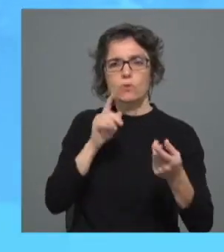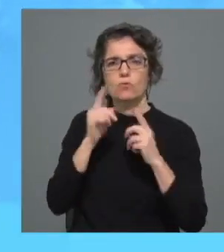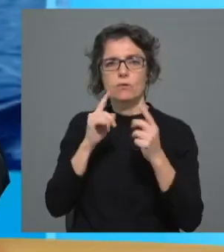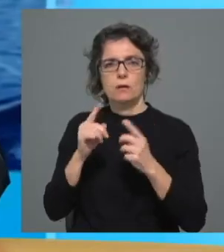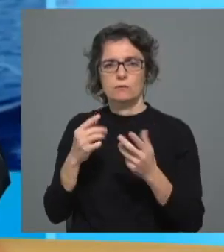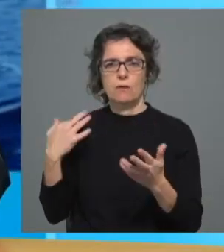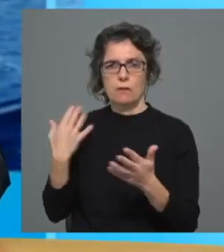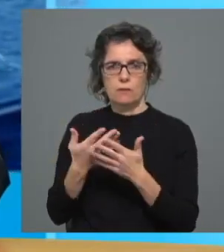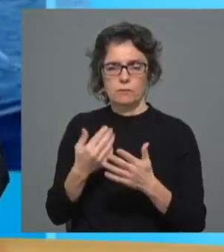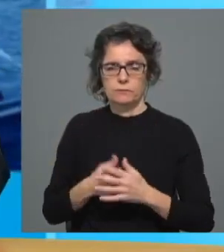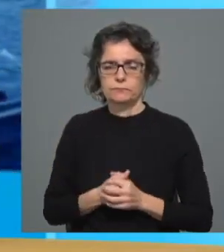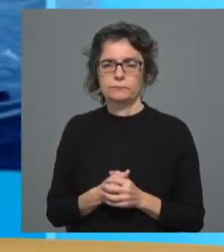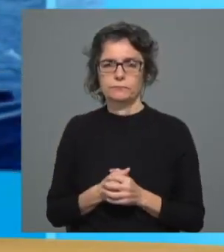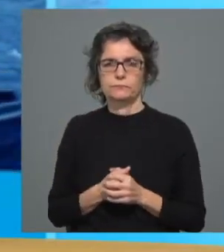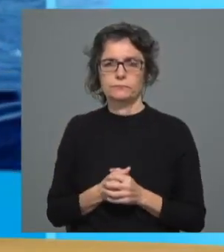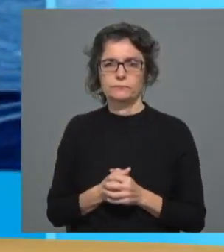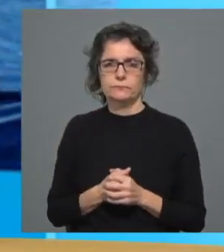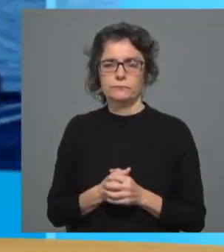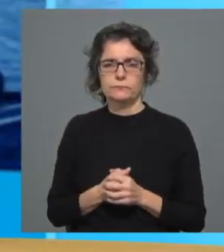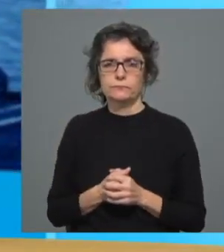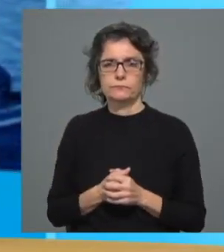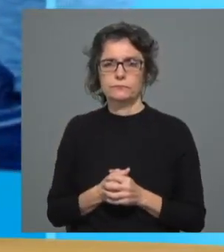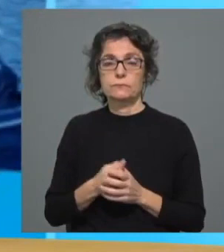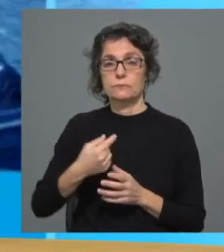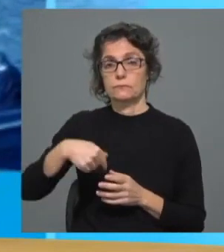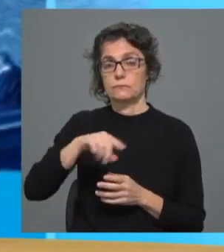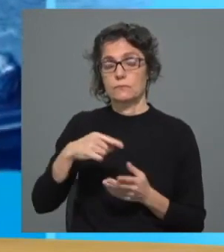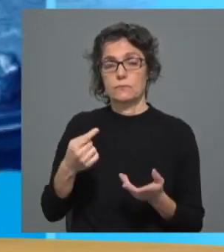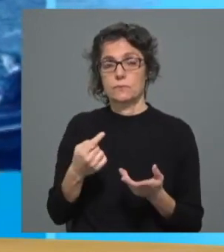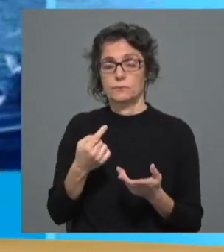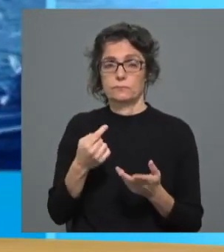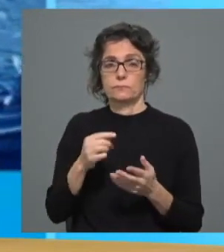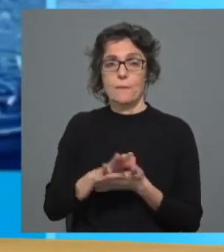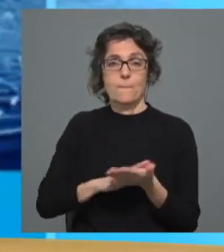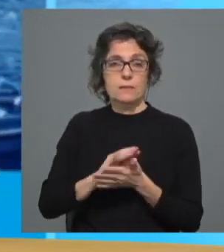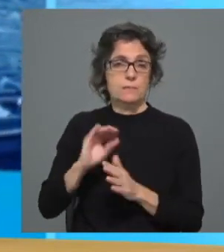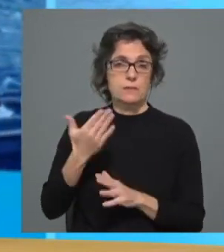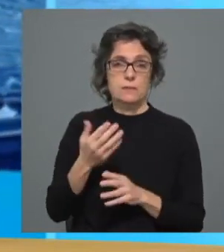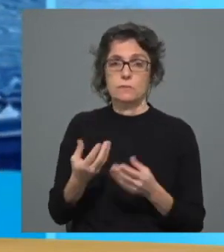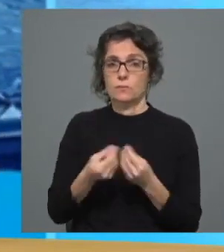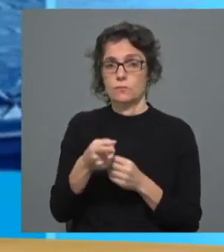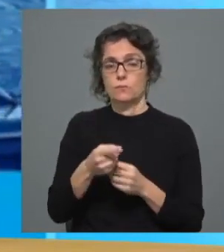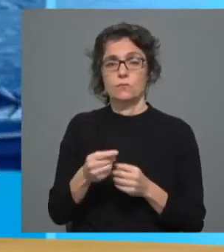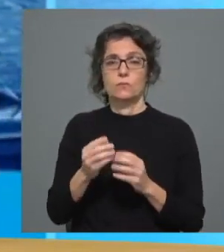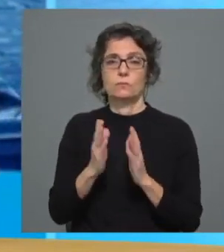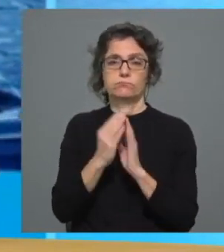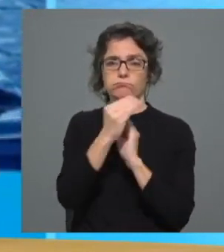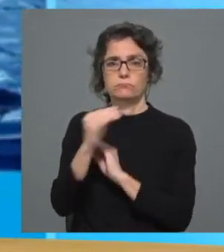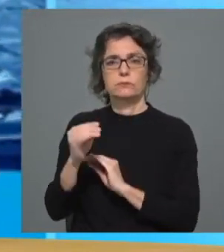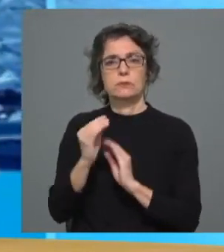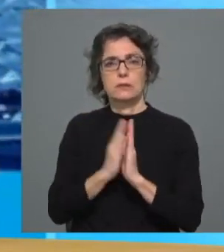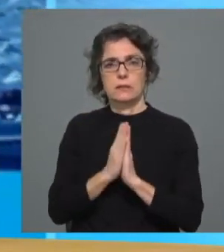criado. Claro que todos nós partimos de princípios comuns, são os princípios da doutrina social da Igreja